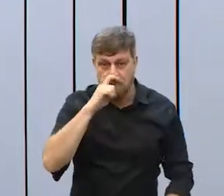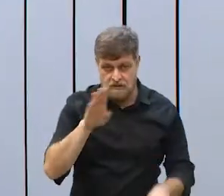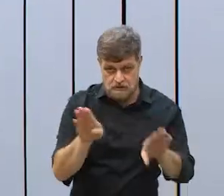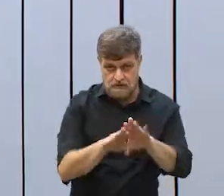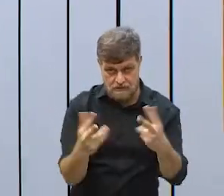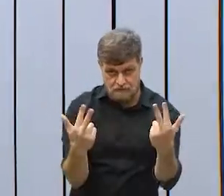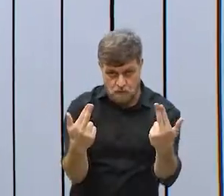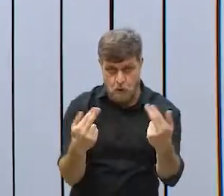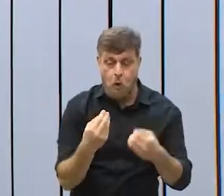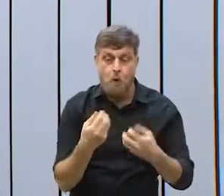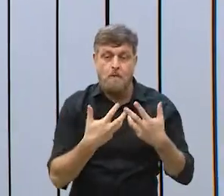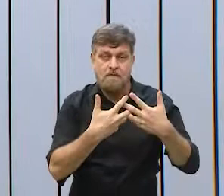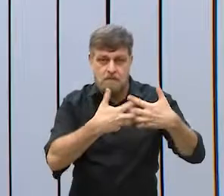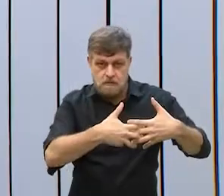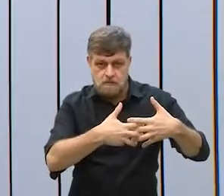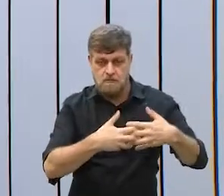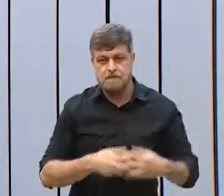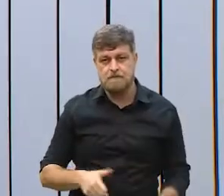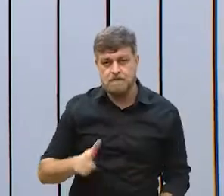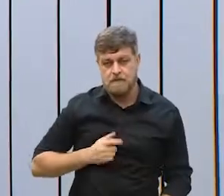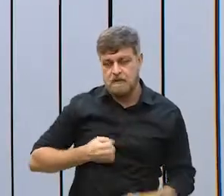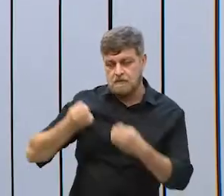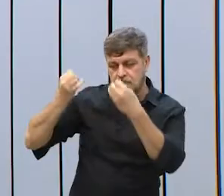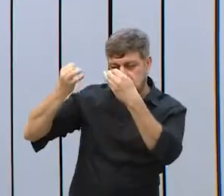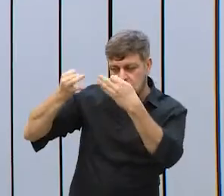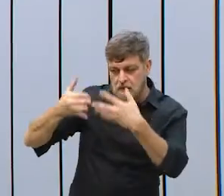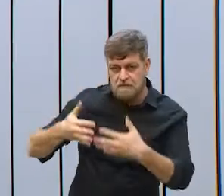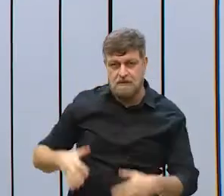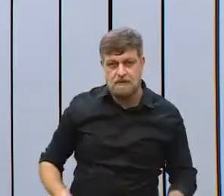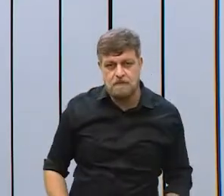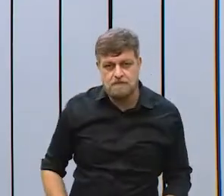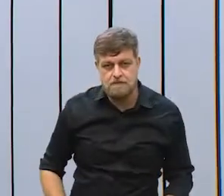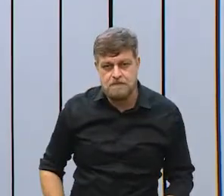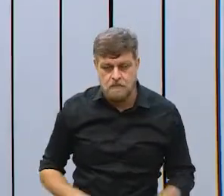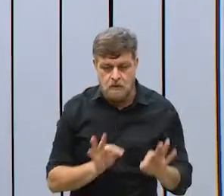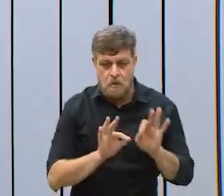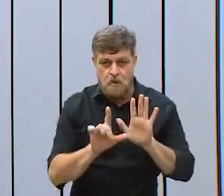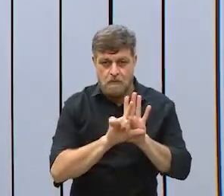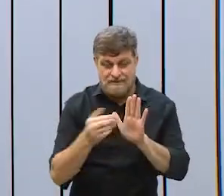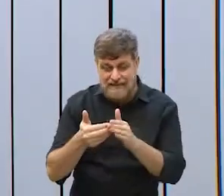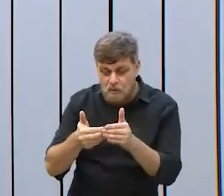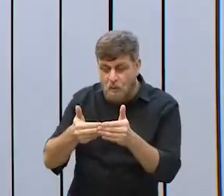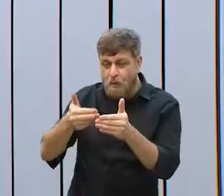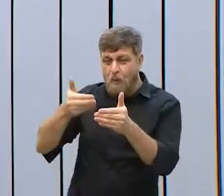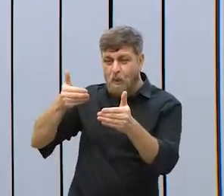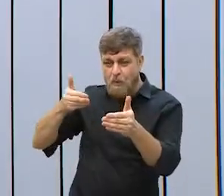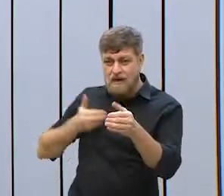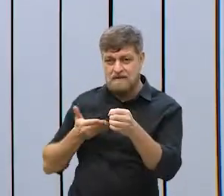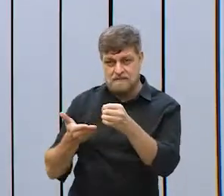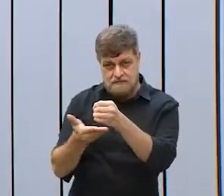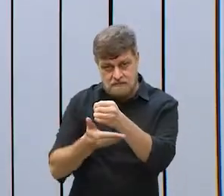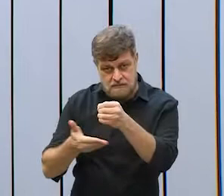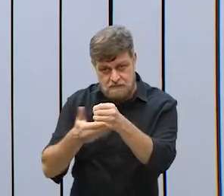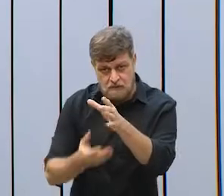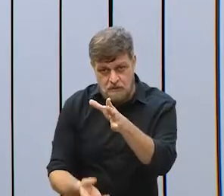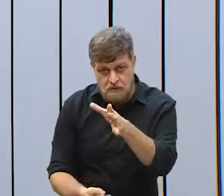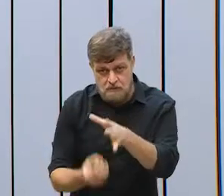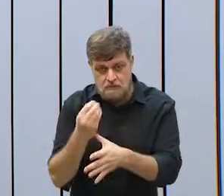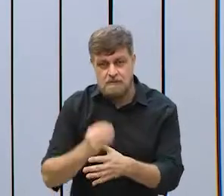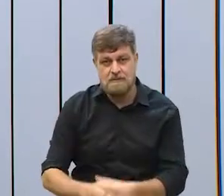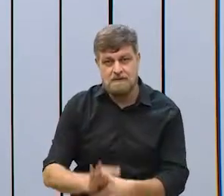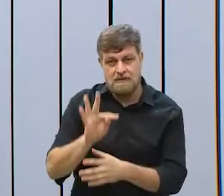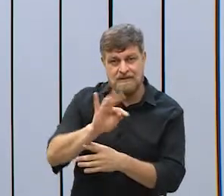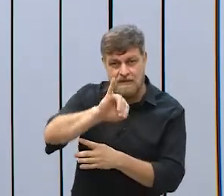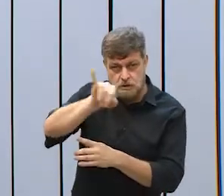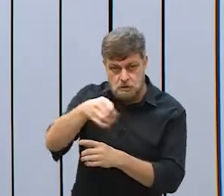é que funcionou? É bom explicar, né? O anteprojeto, né, o projeto inicial, ele nasceu do TJ,